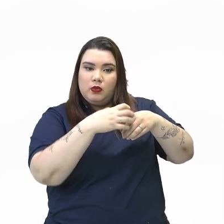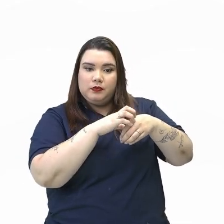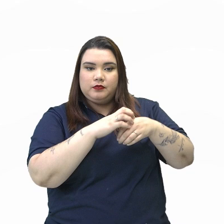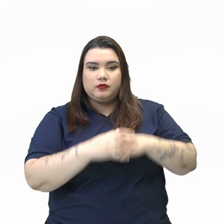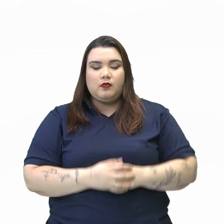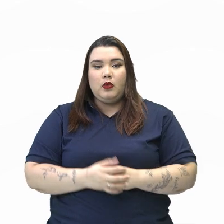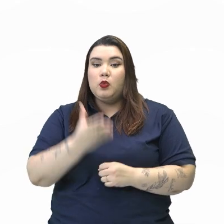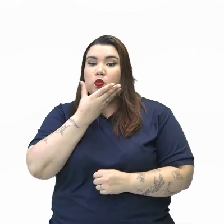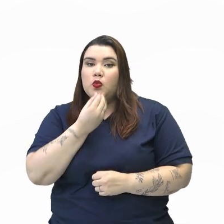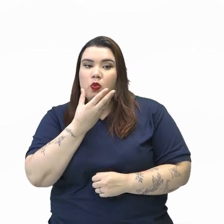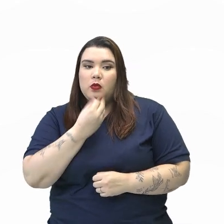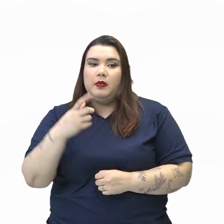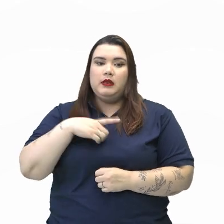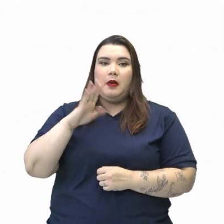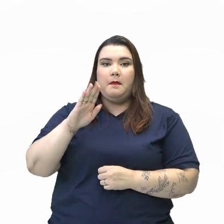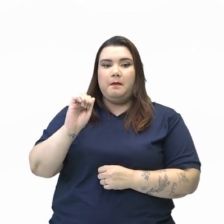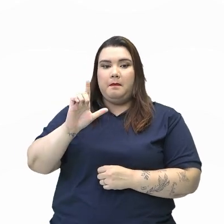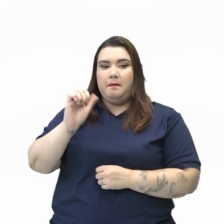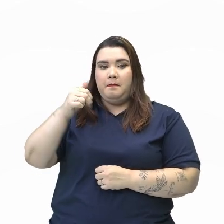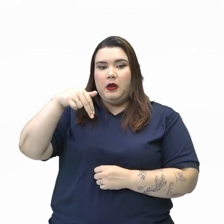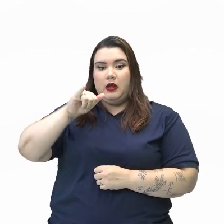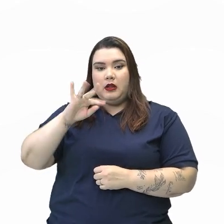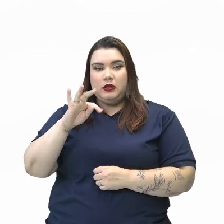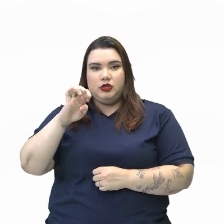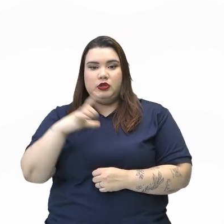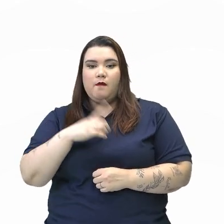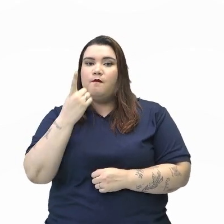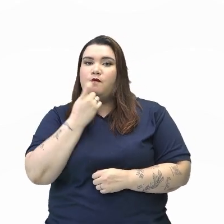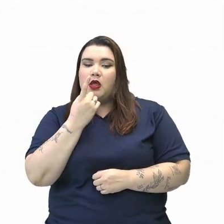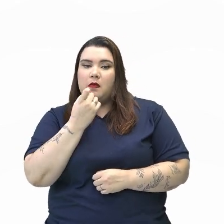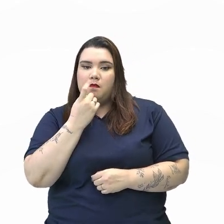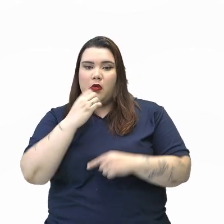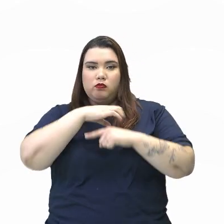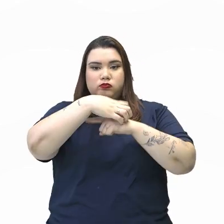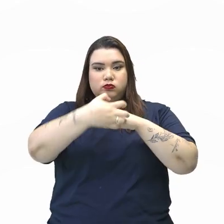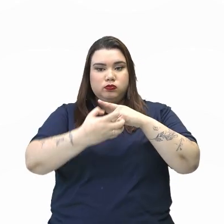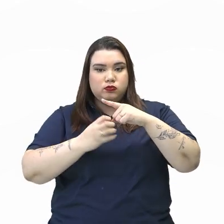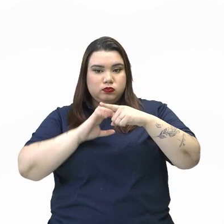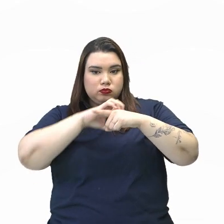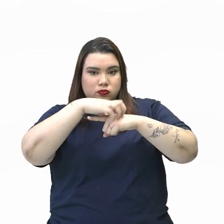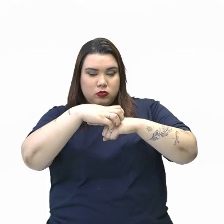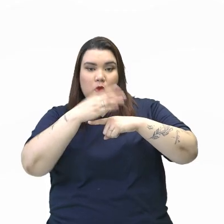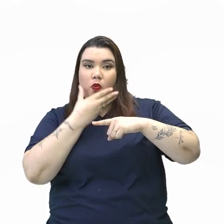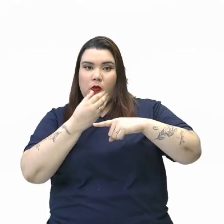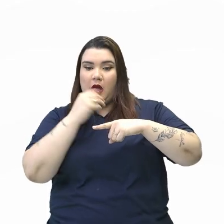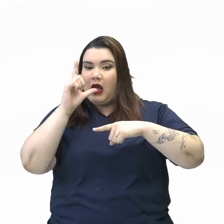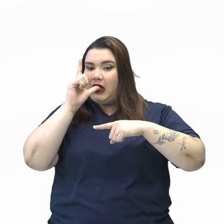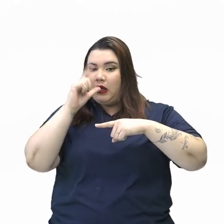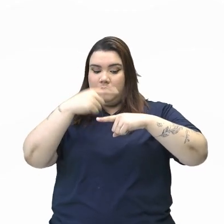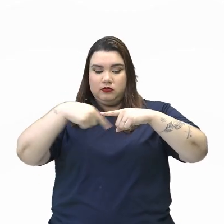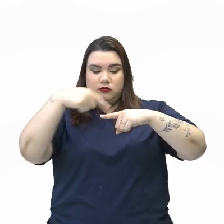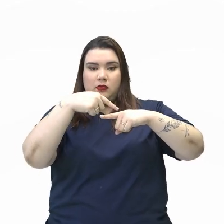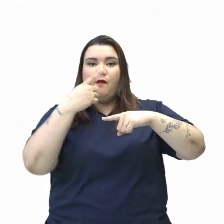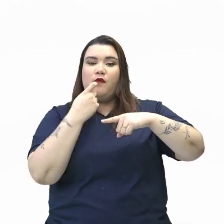temos aí a balanite, que é a vermelhidão e a irritação da glande, né, no aparelho reprodutor masculino. Fatores